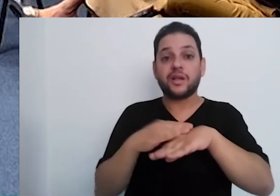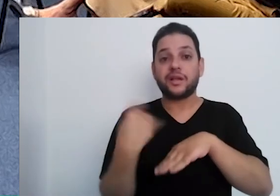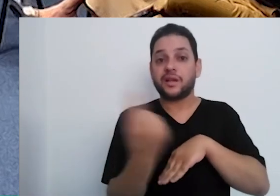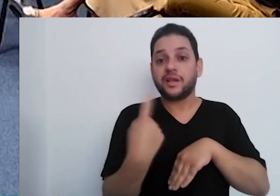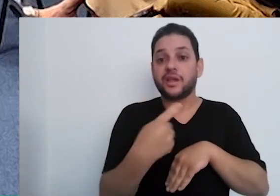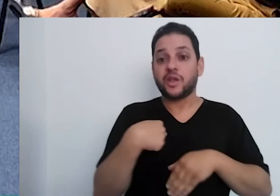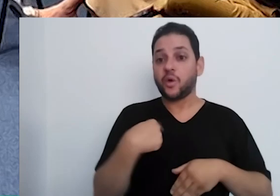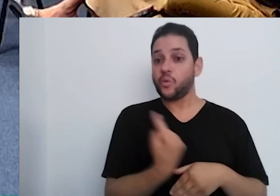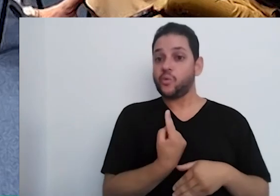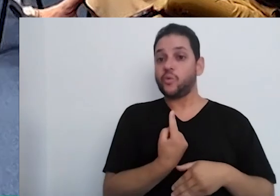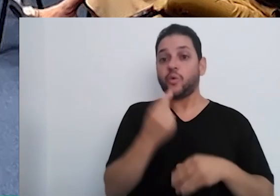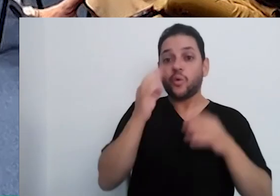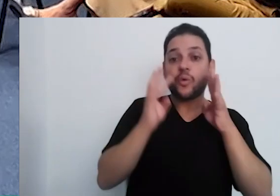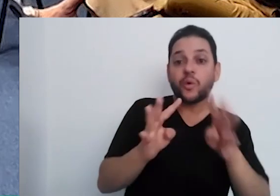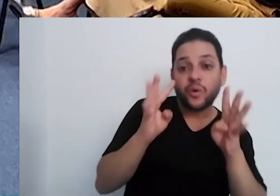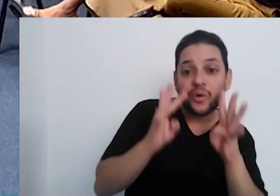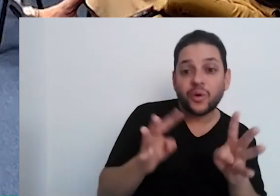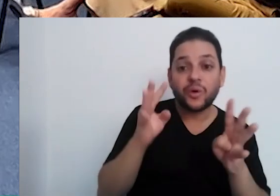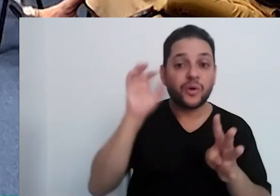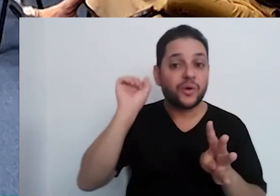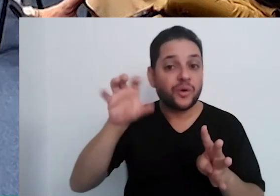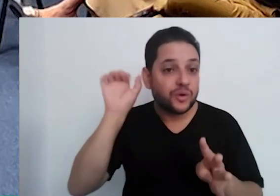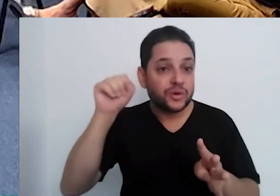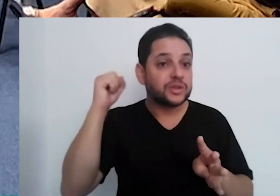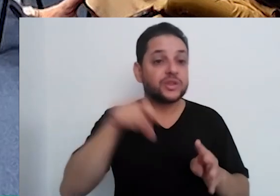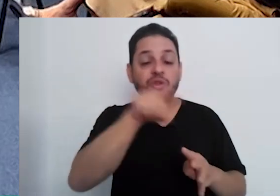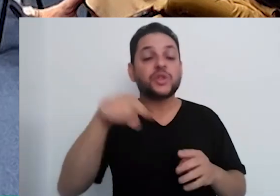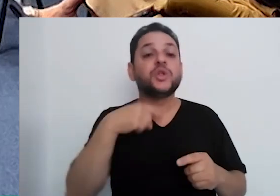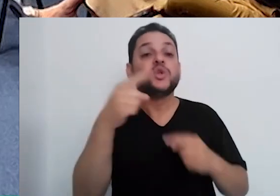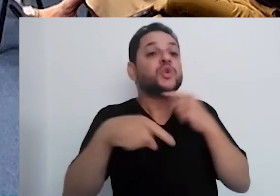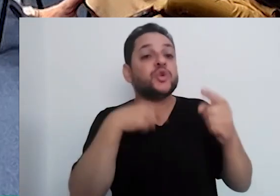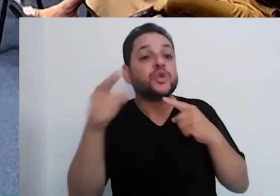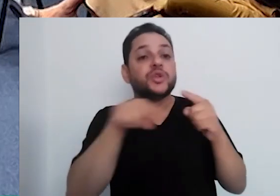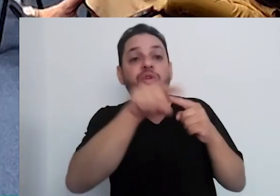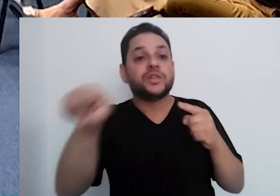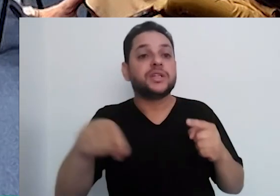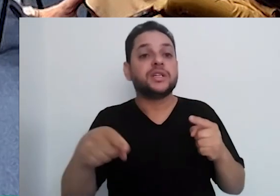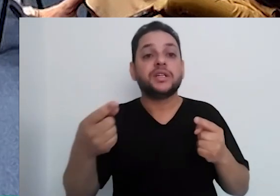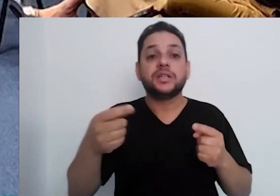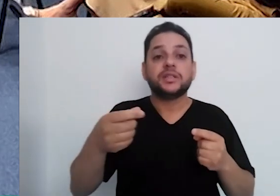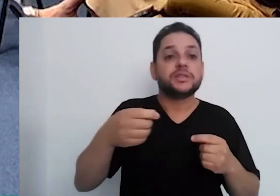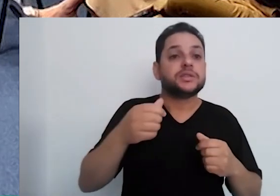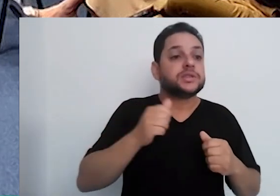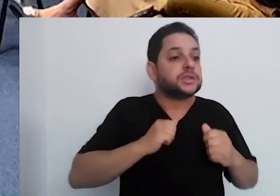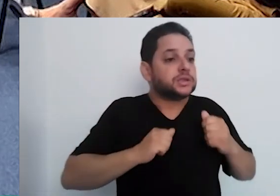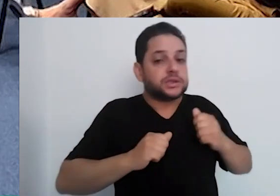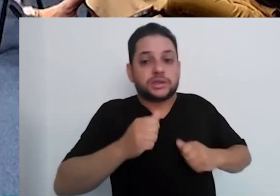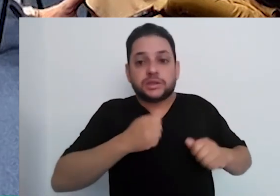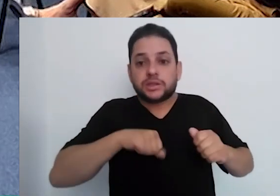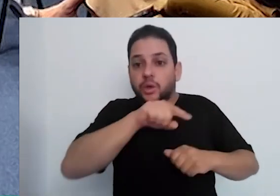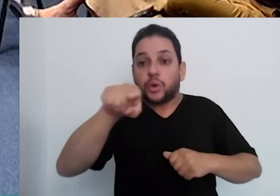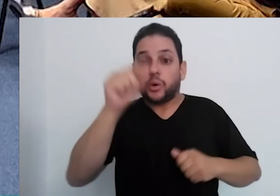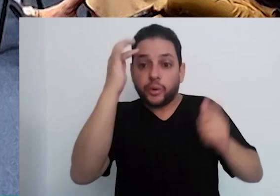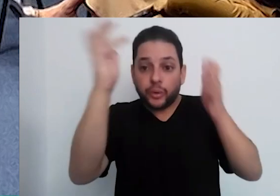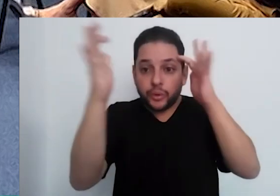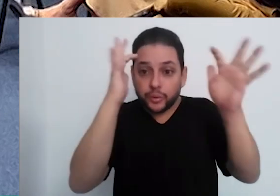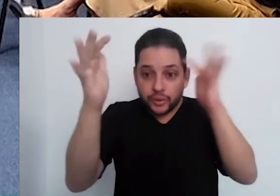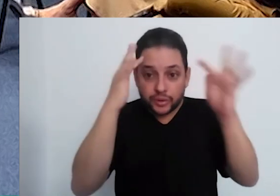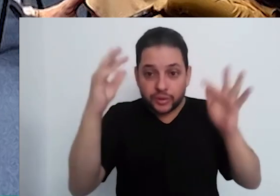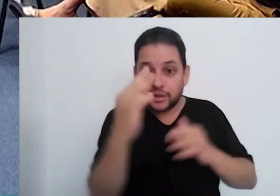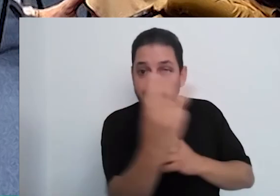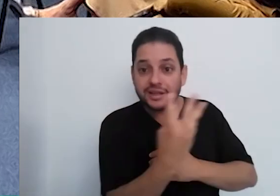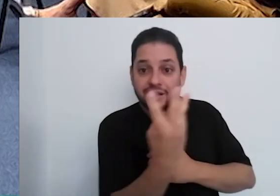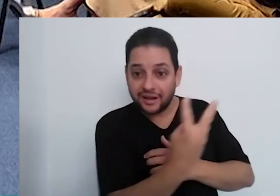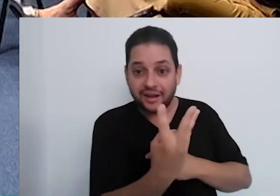ouvindo essa essas dúvidas de vocês essas inquietações de vocês essas reflexões de vocês três é